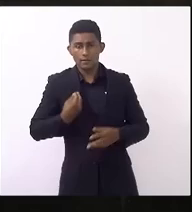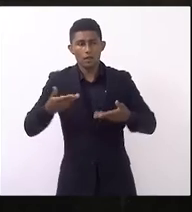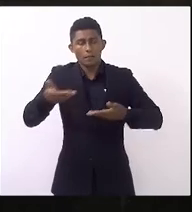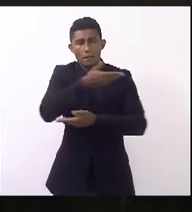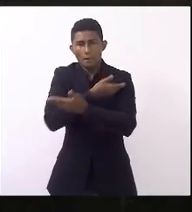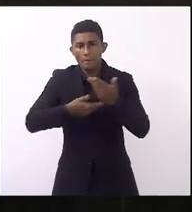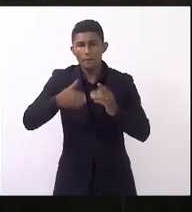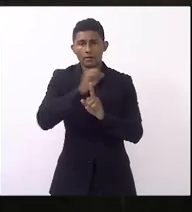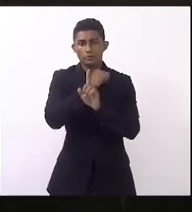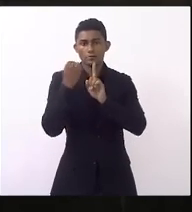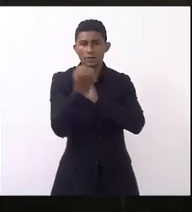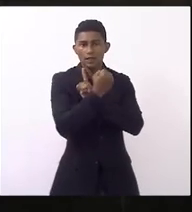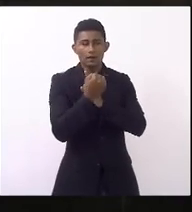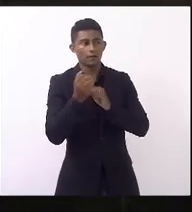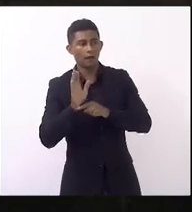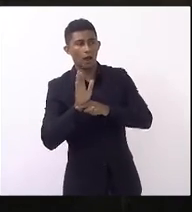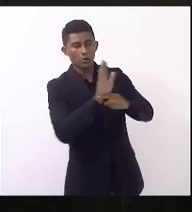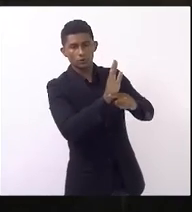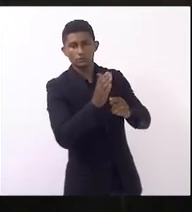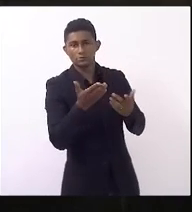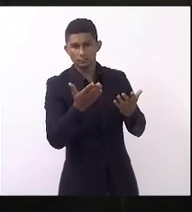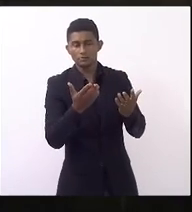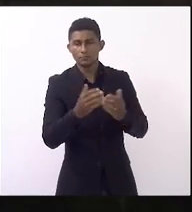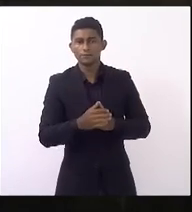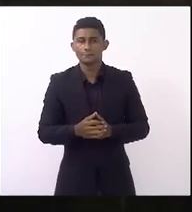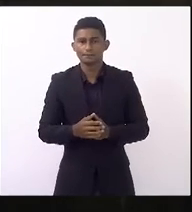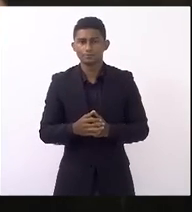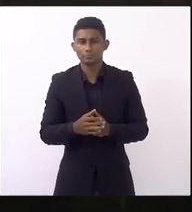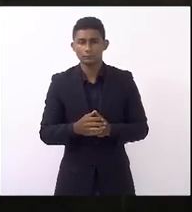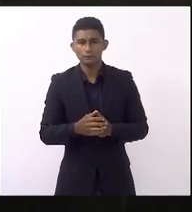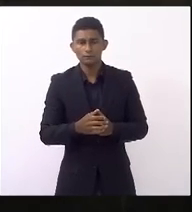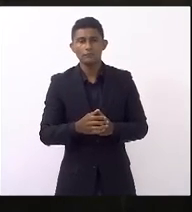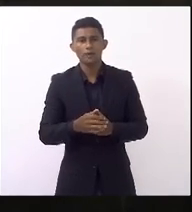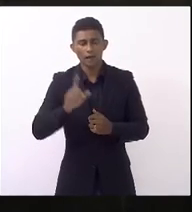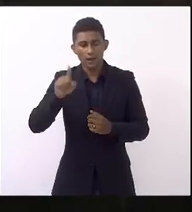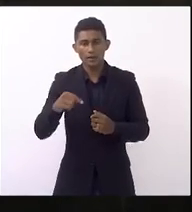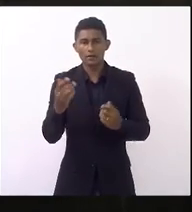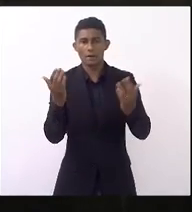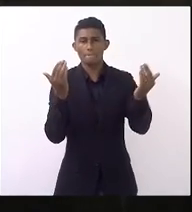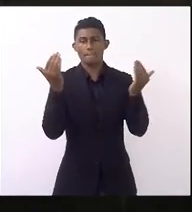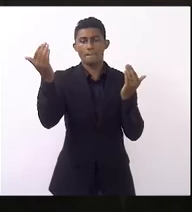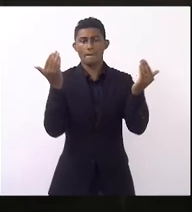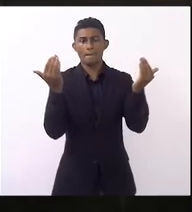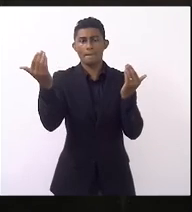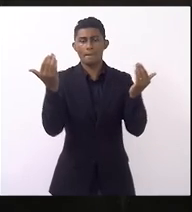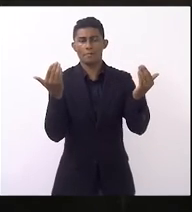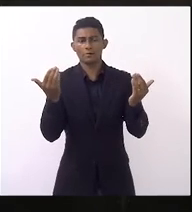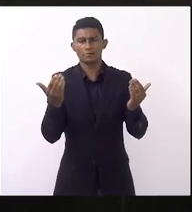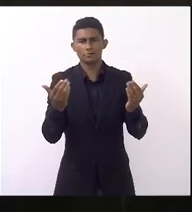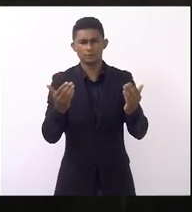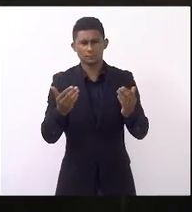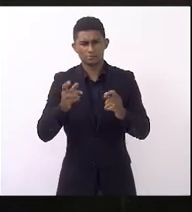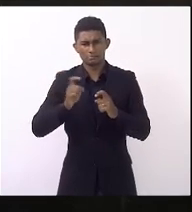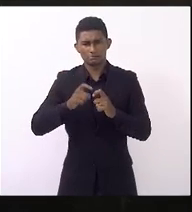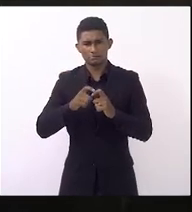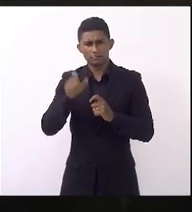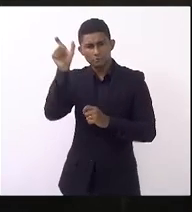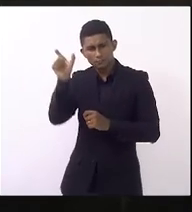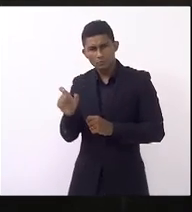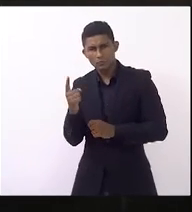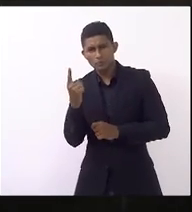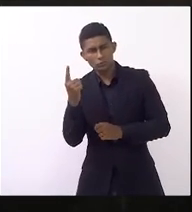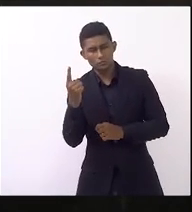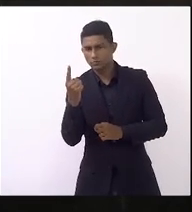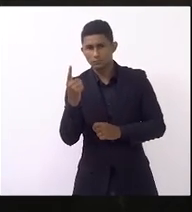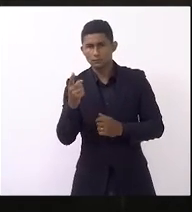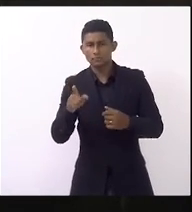como parte da sua terapêutica, ou seja, a chamada reforma psiquiátrica, mas não apenas Basaglia. É preciso se referir aqui à